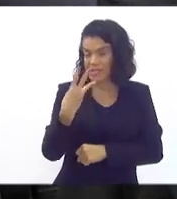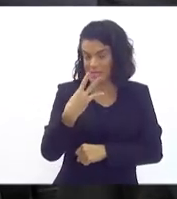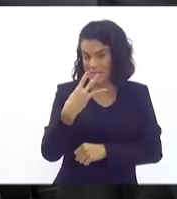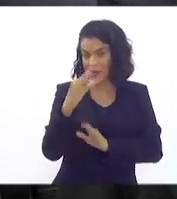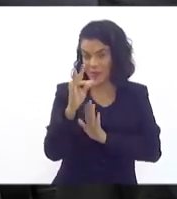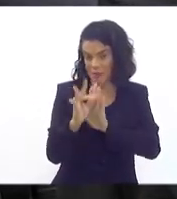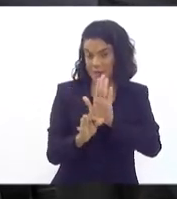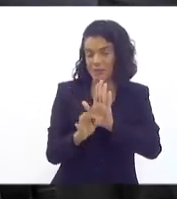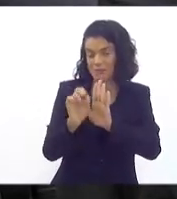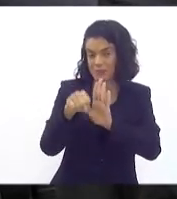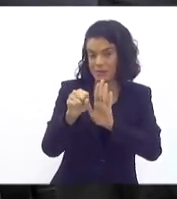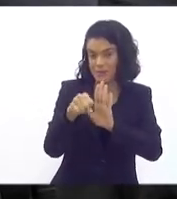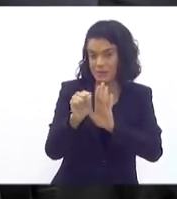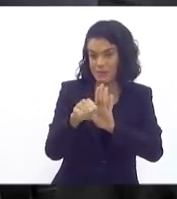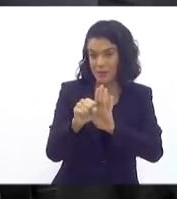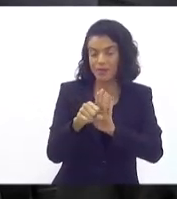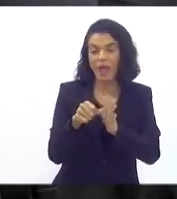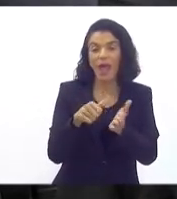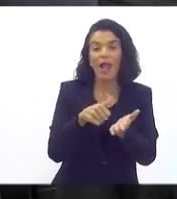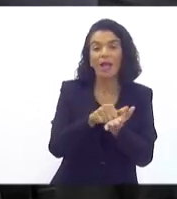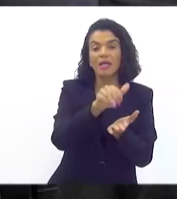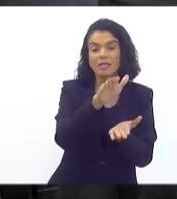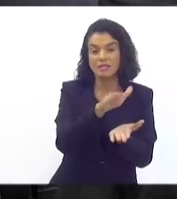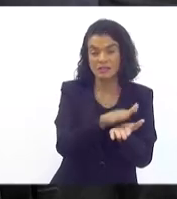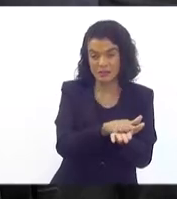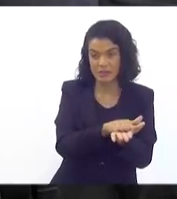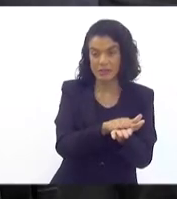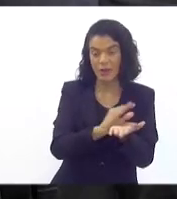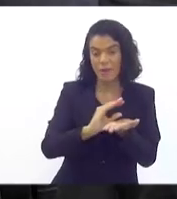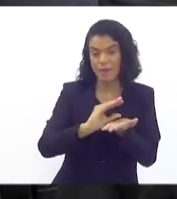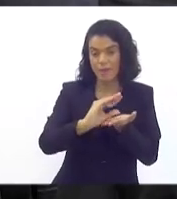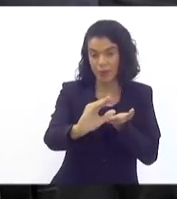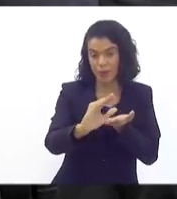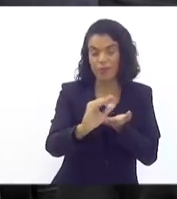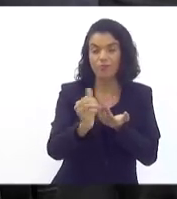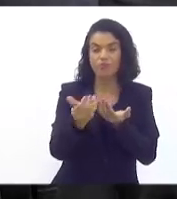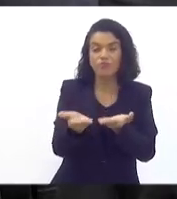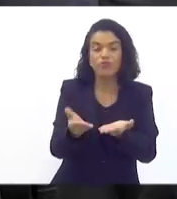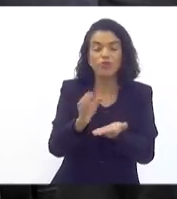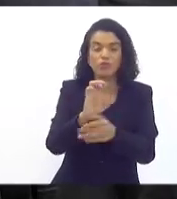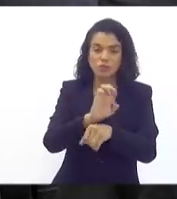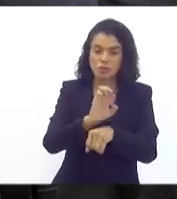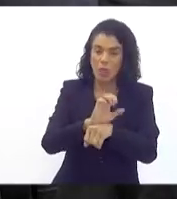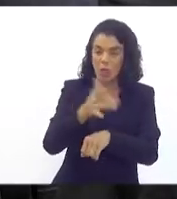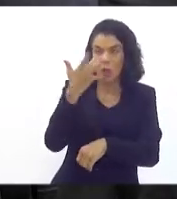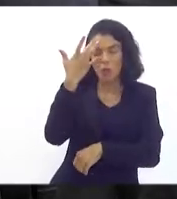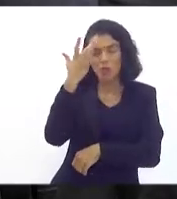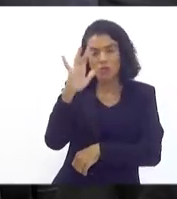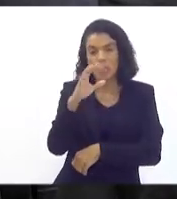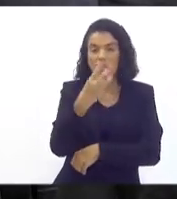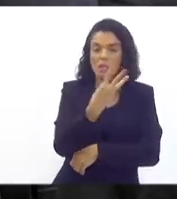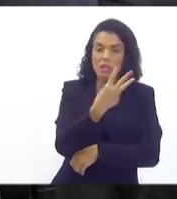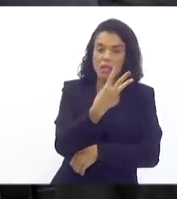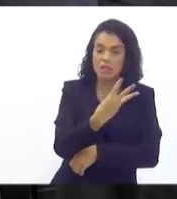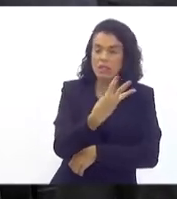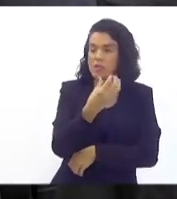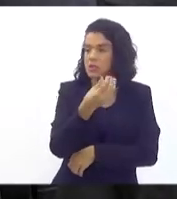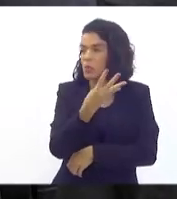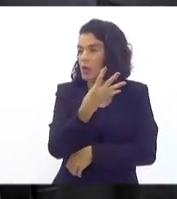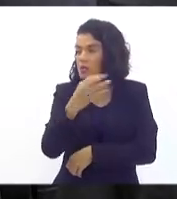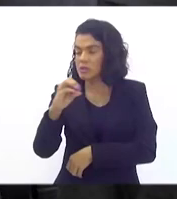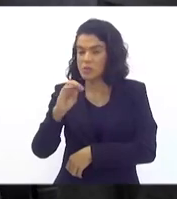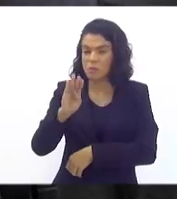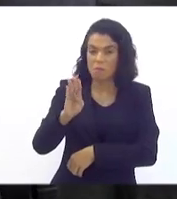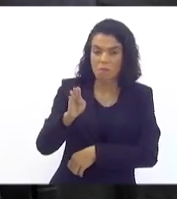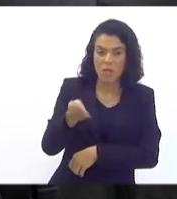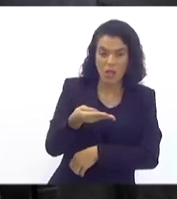seria isso ela ela indenizou ela deu um recurso para o estado na época não sei se foram 300 ou 400 milhões nessa